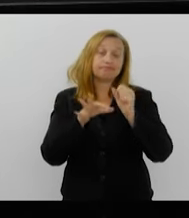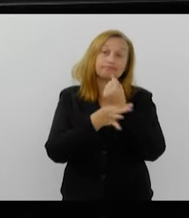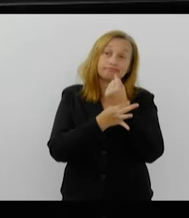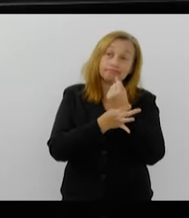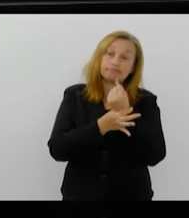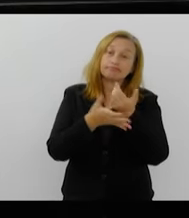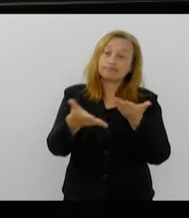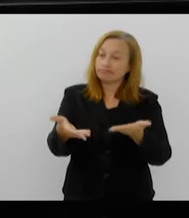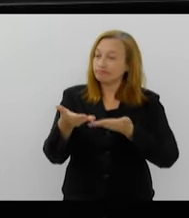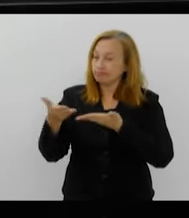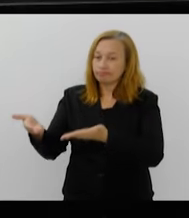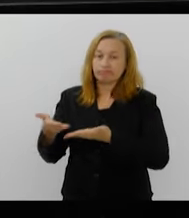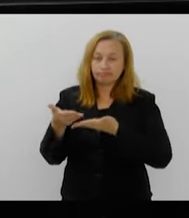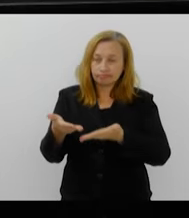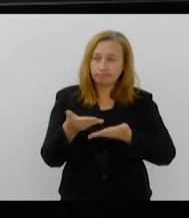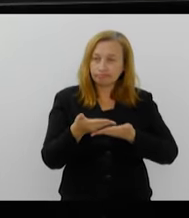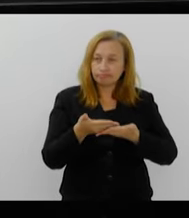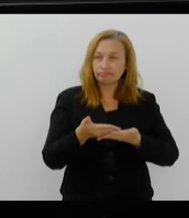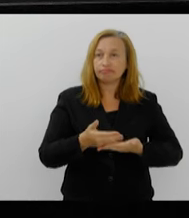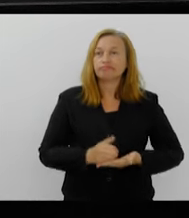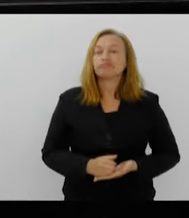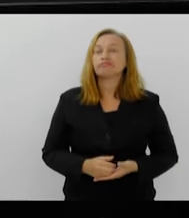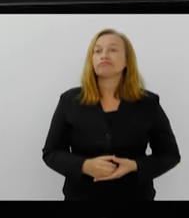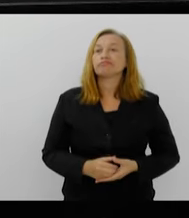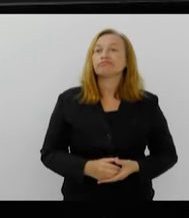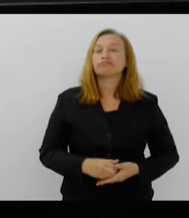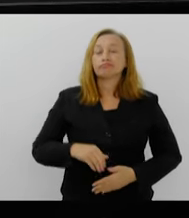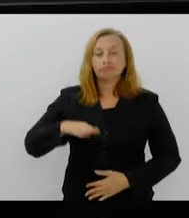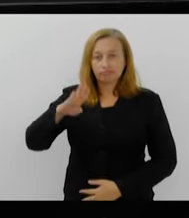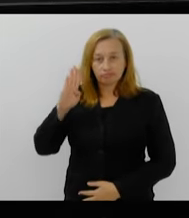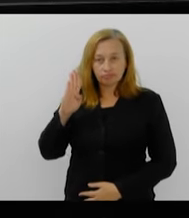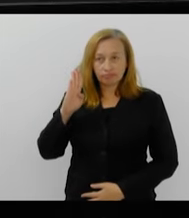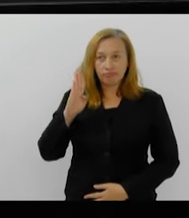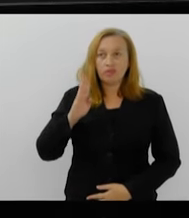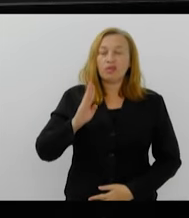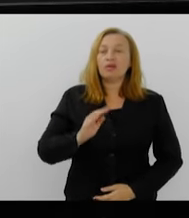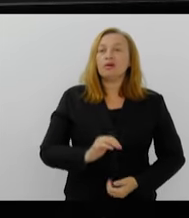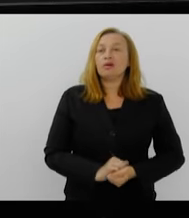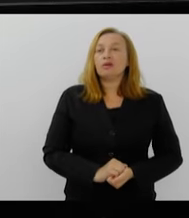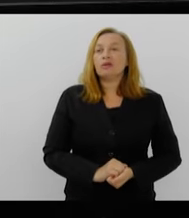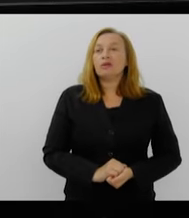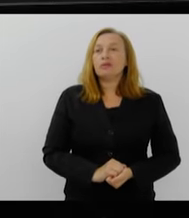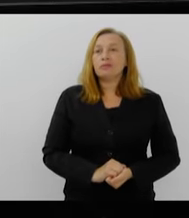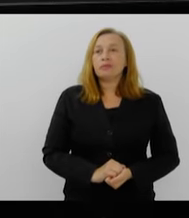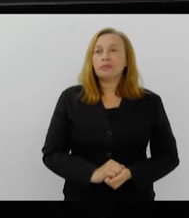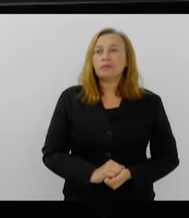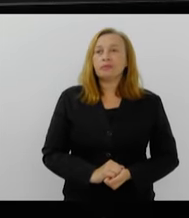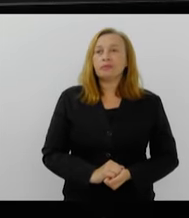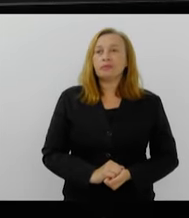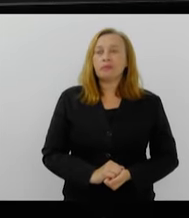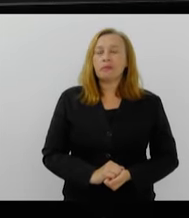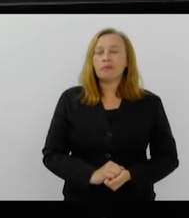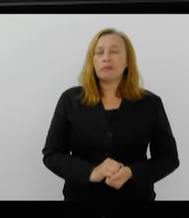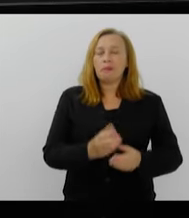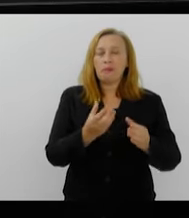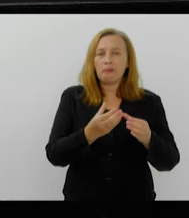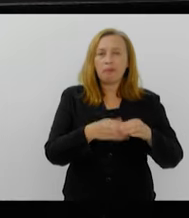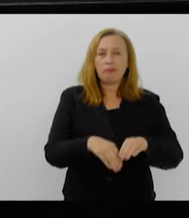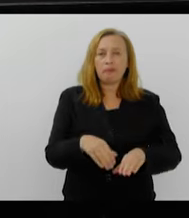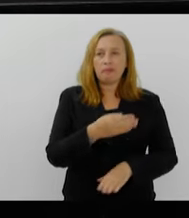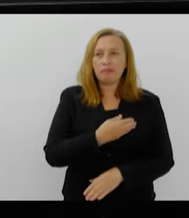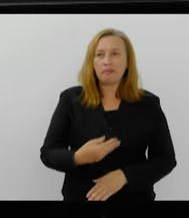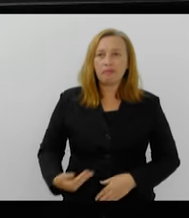chamamento desses candidatos que estão ainda em fase de concurso público,